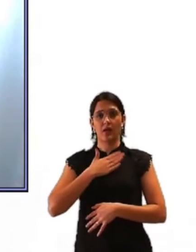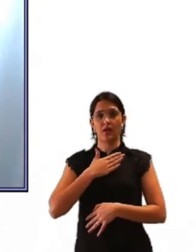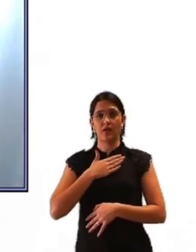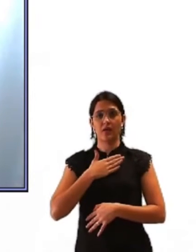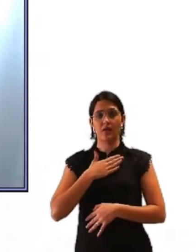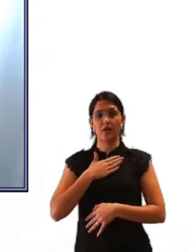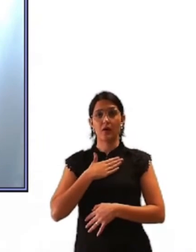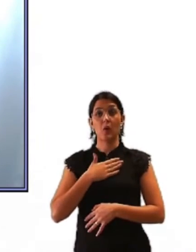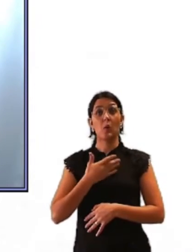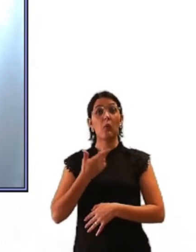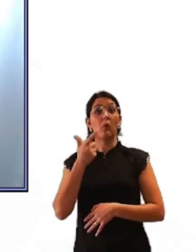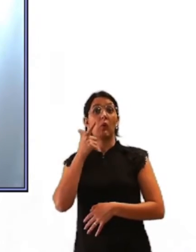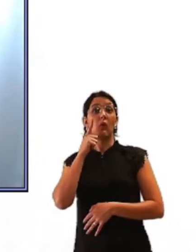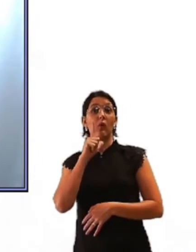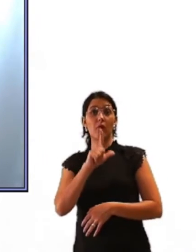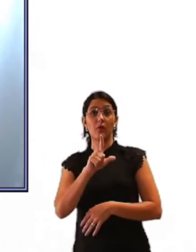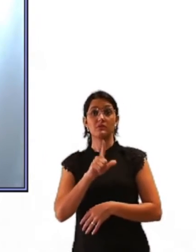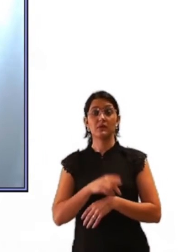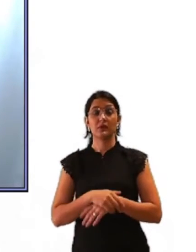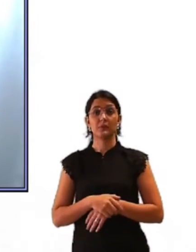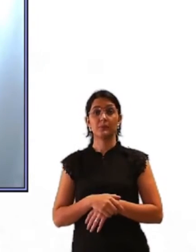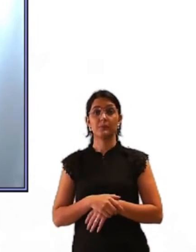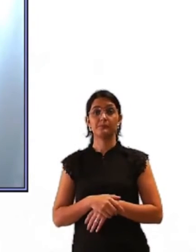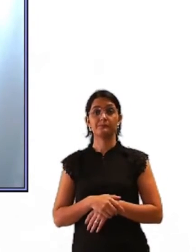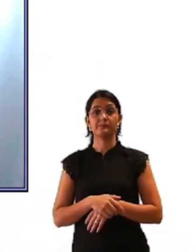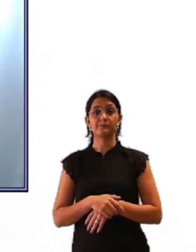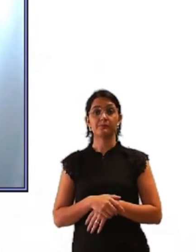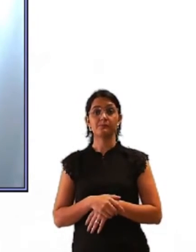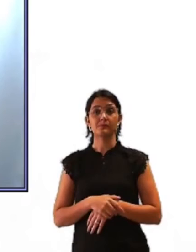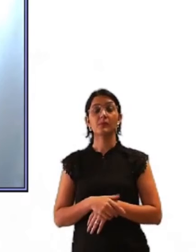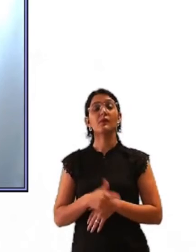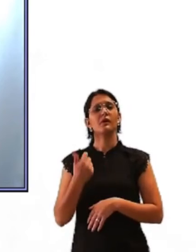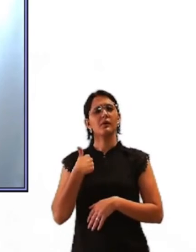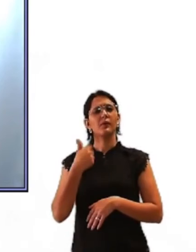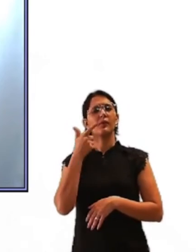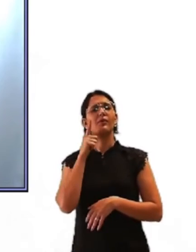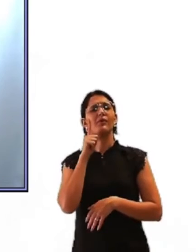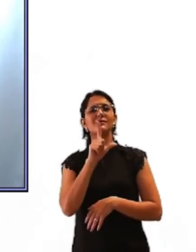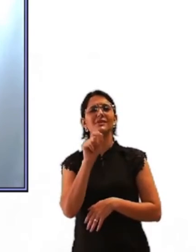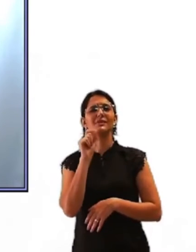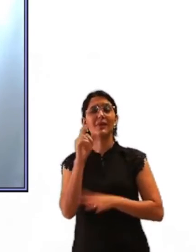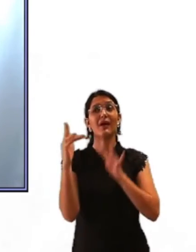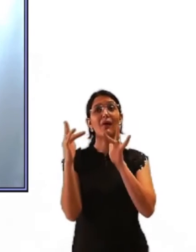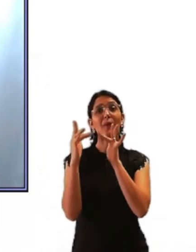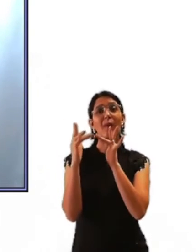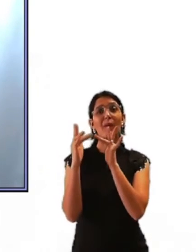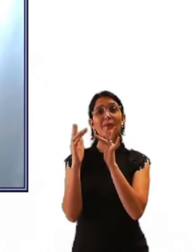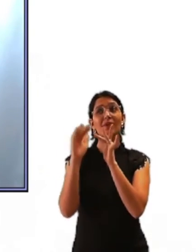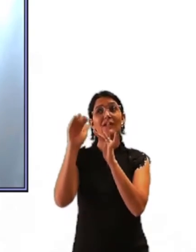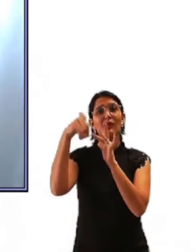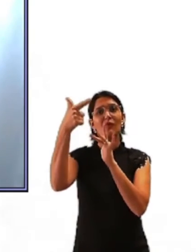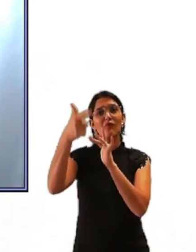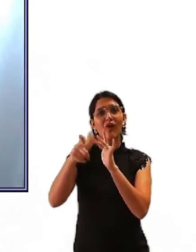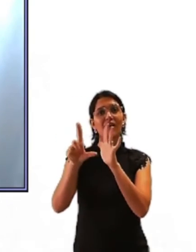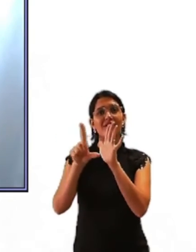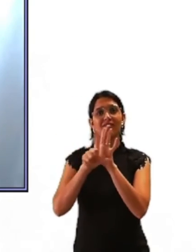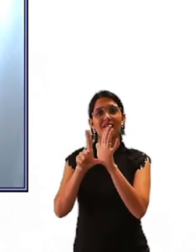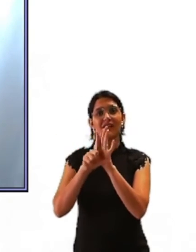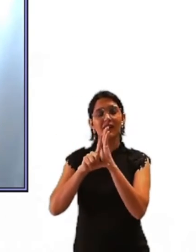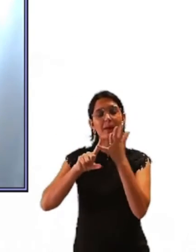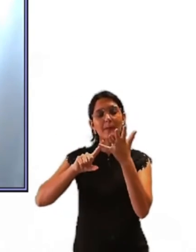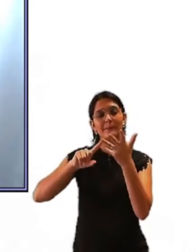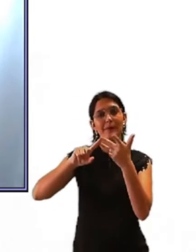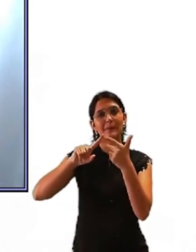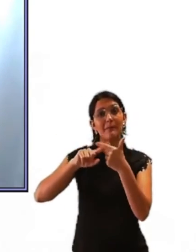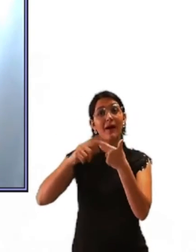tido a oportunidade de ter contato com esses fatores que são analisados em uma